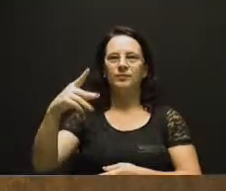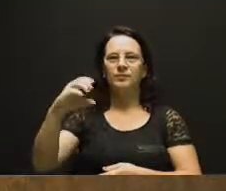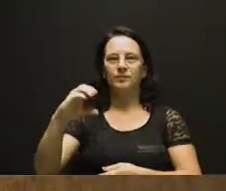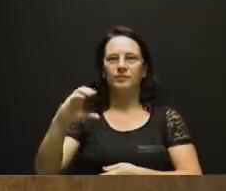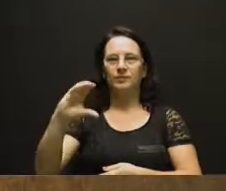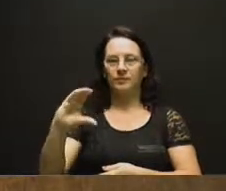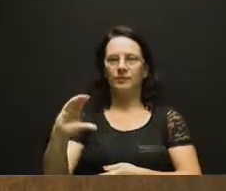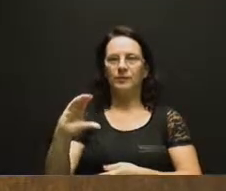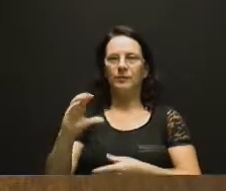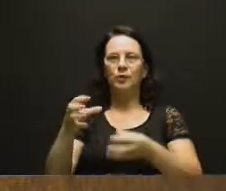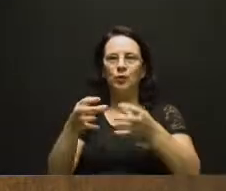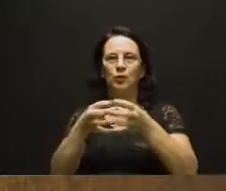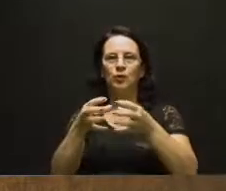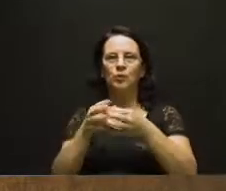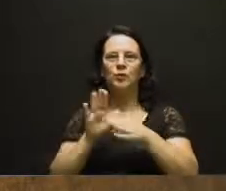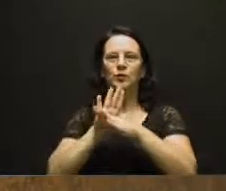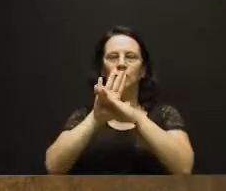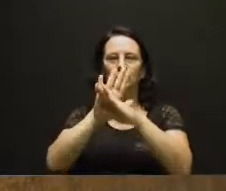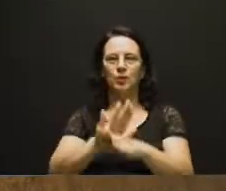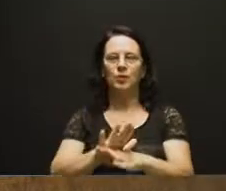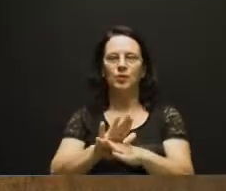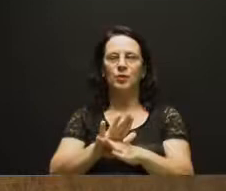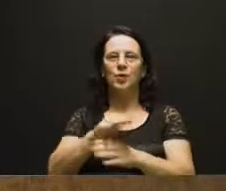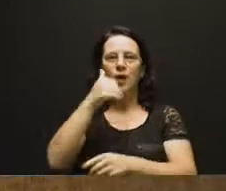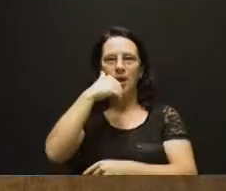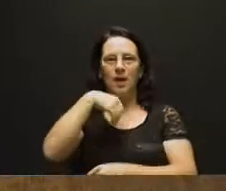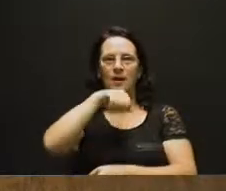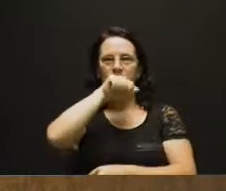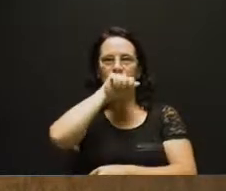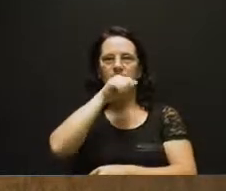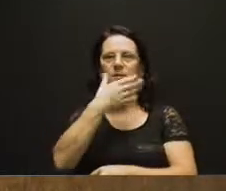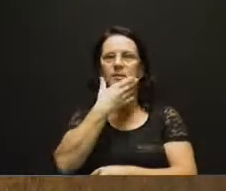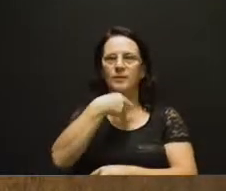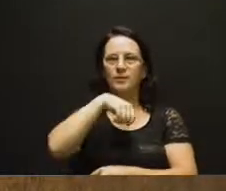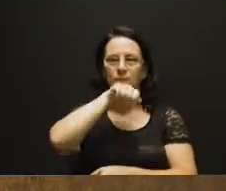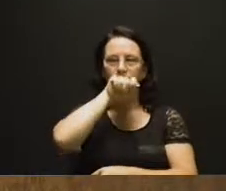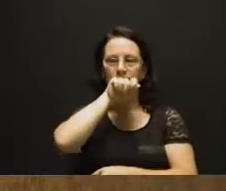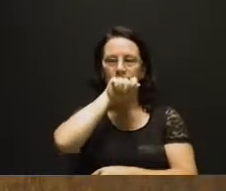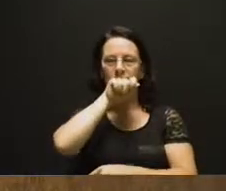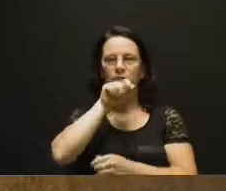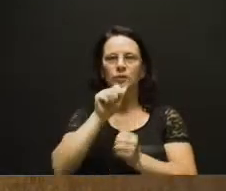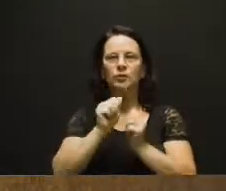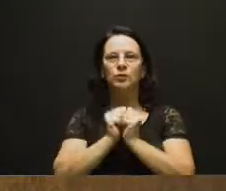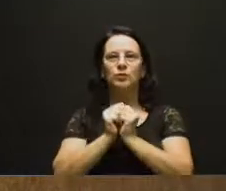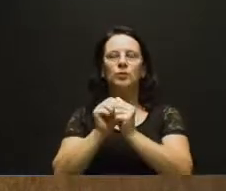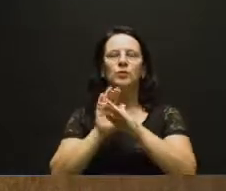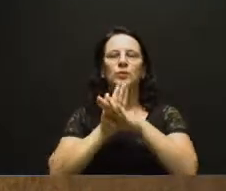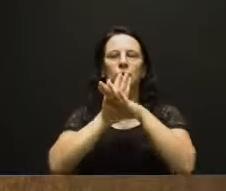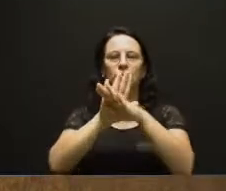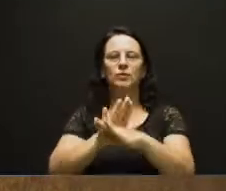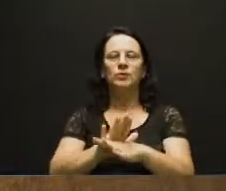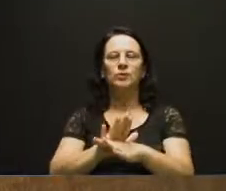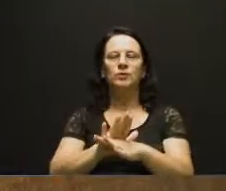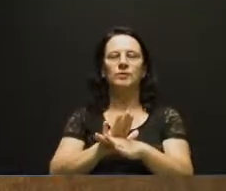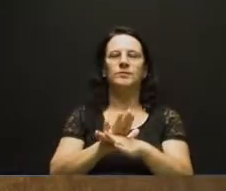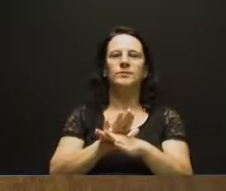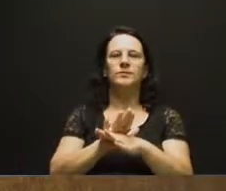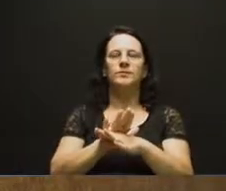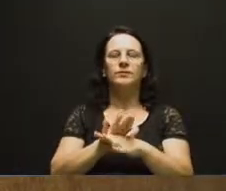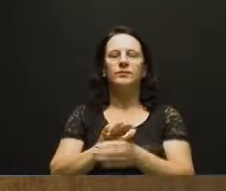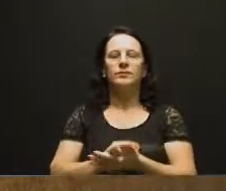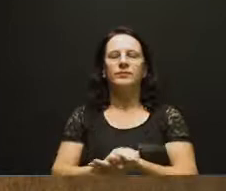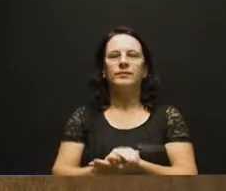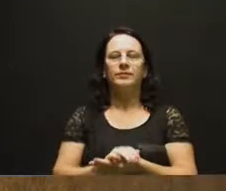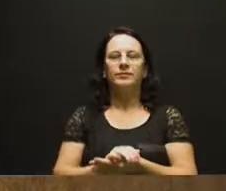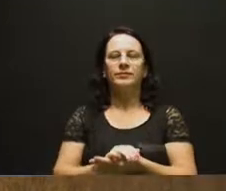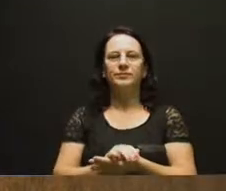apoio às mães e pais especiais de cubatão em conjunto com esta casa de leis tem a